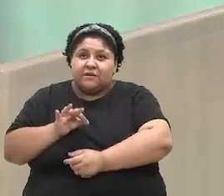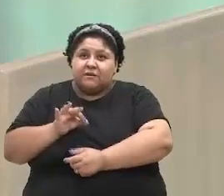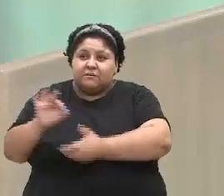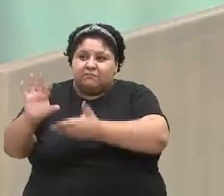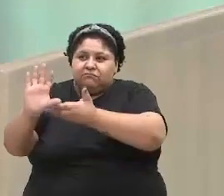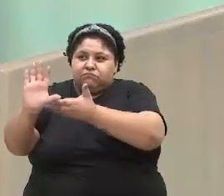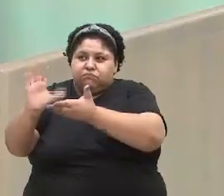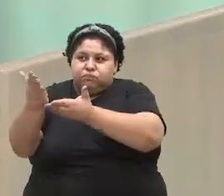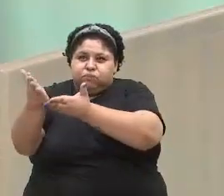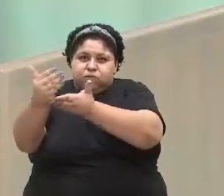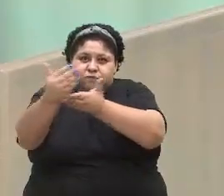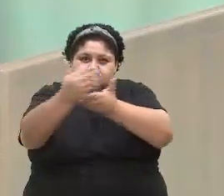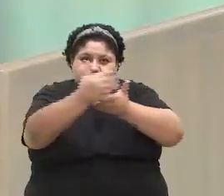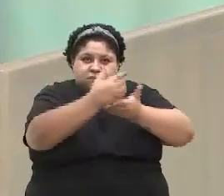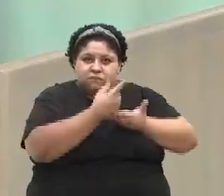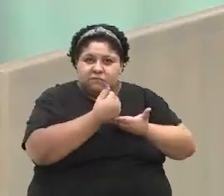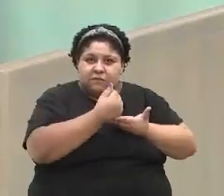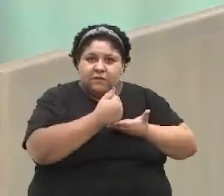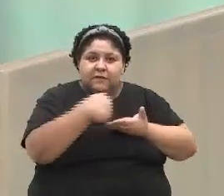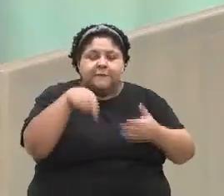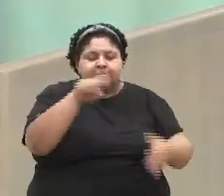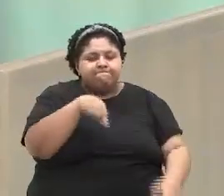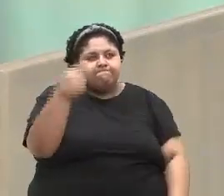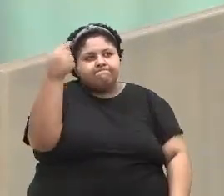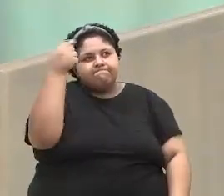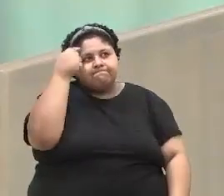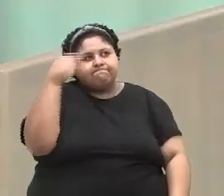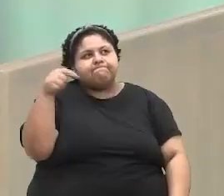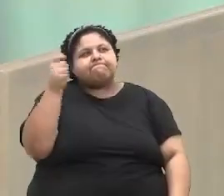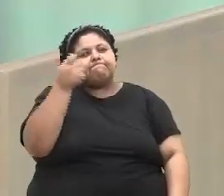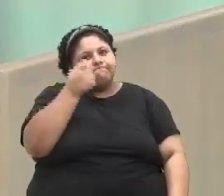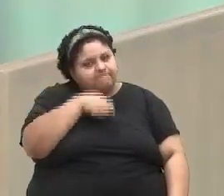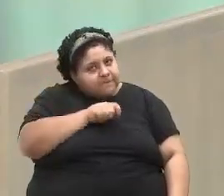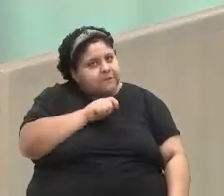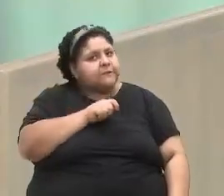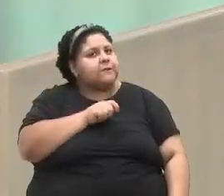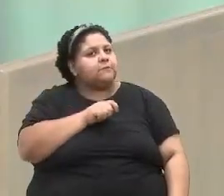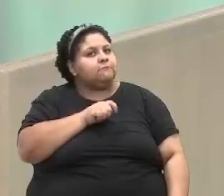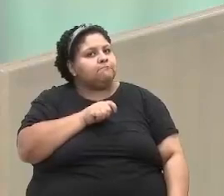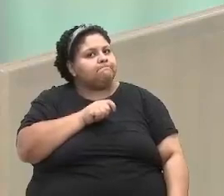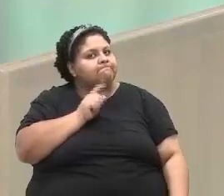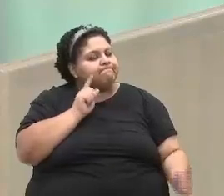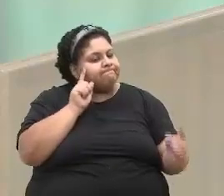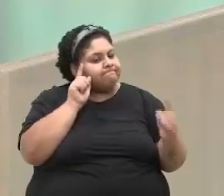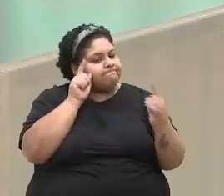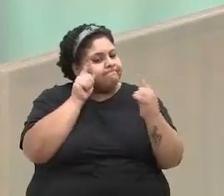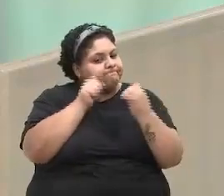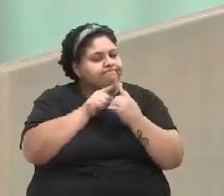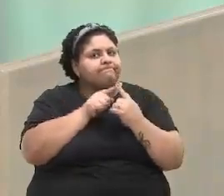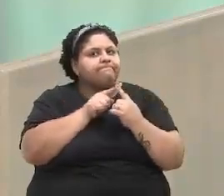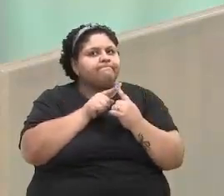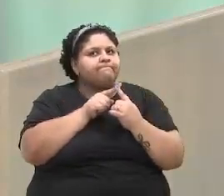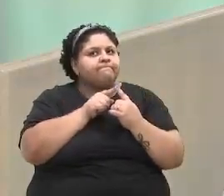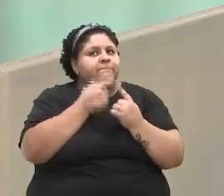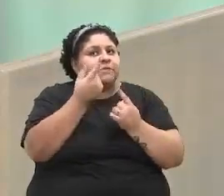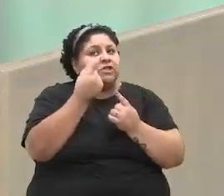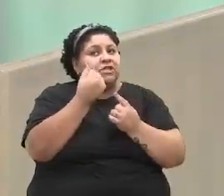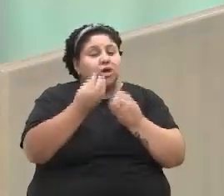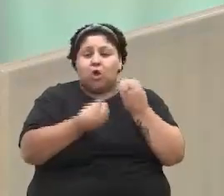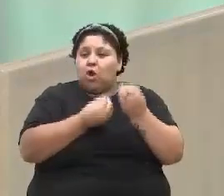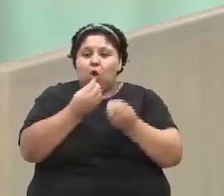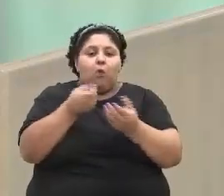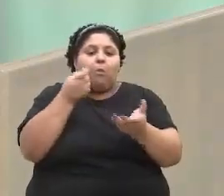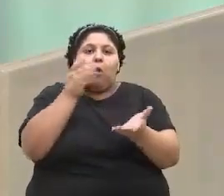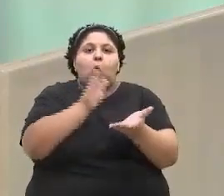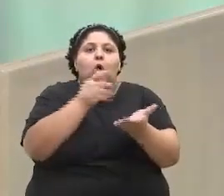arrecadação, nos faz pensar de que nós precisamos buscar fontes. E não é exigindo que o